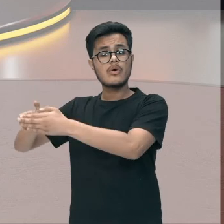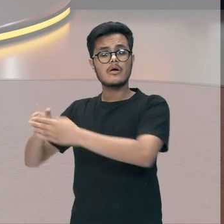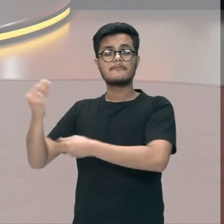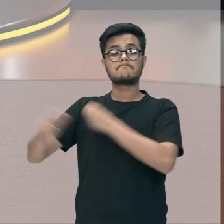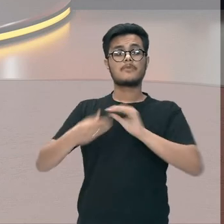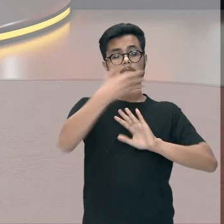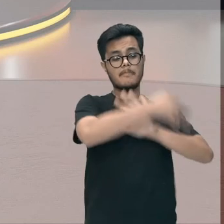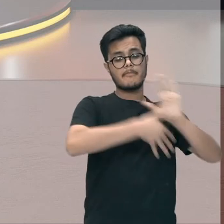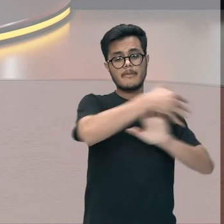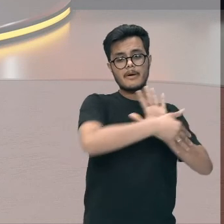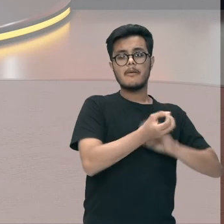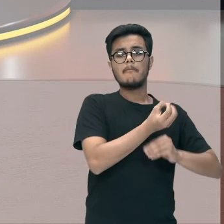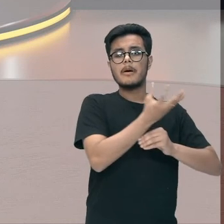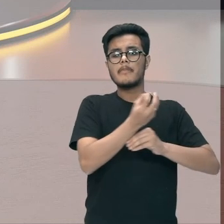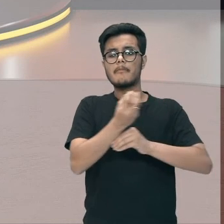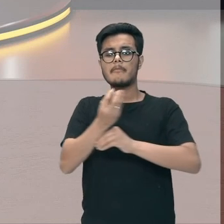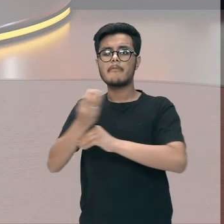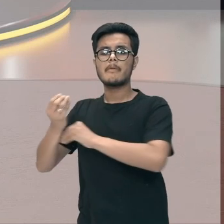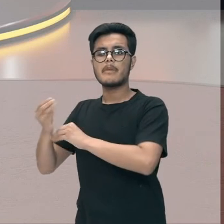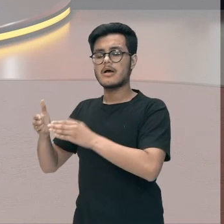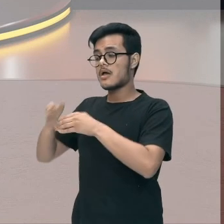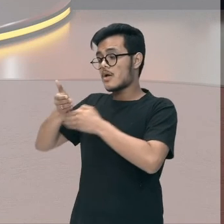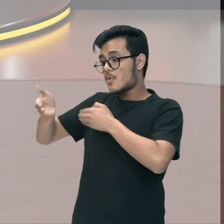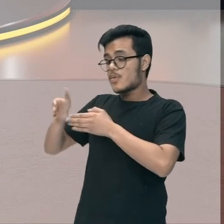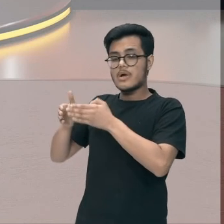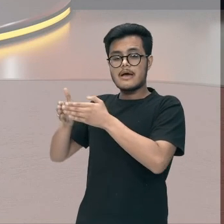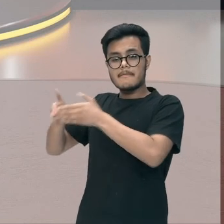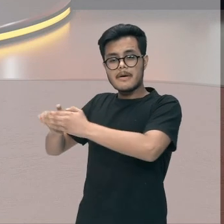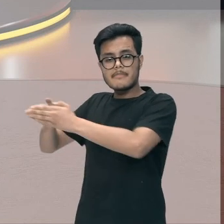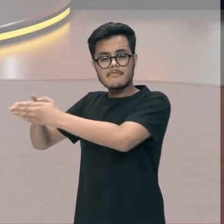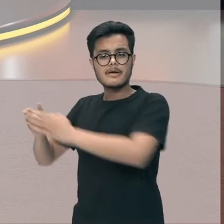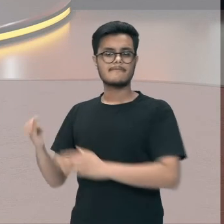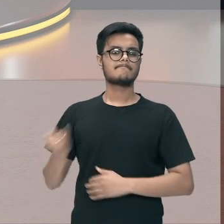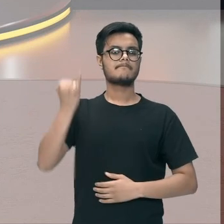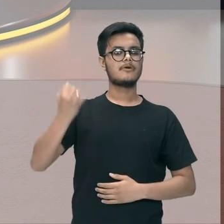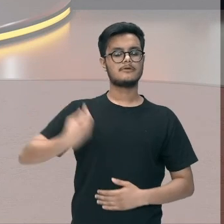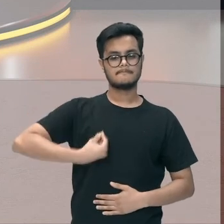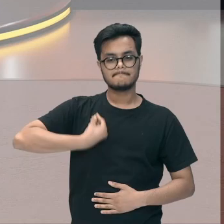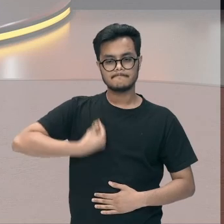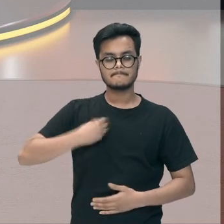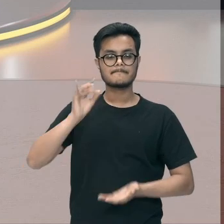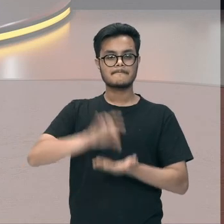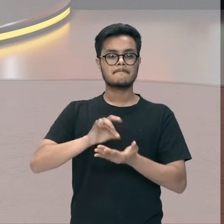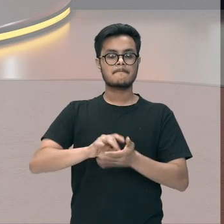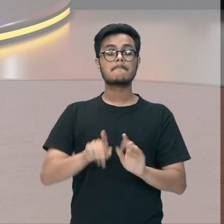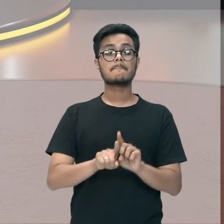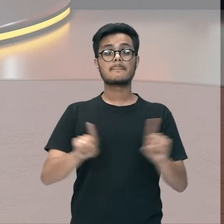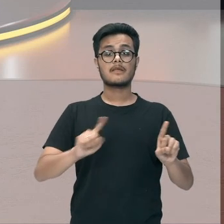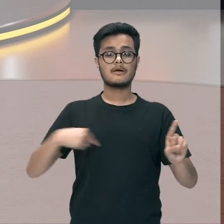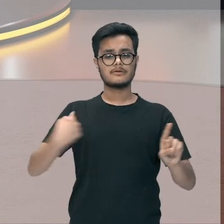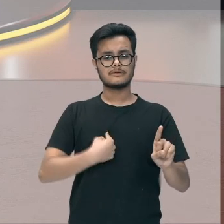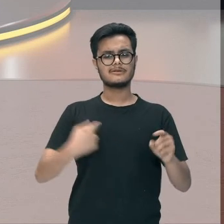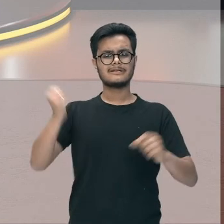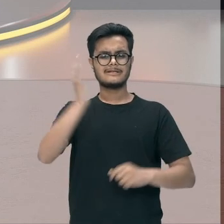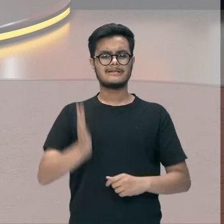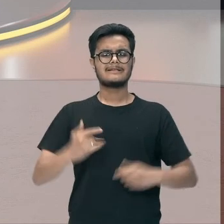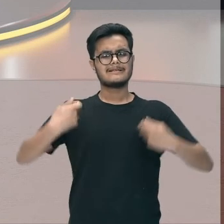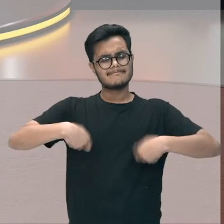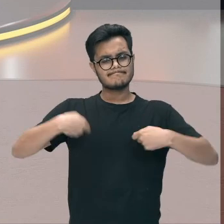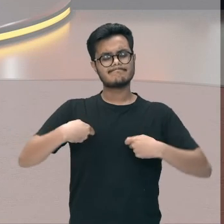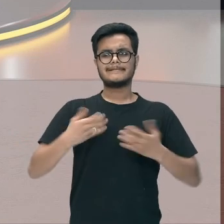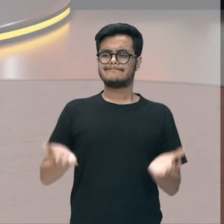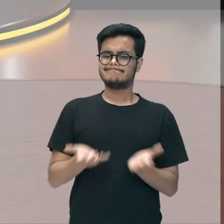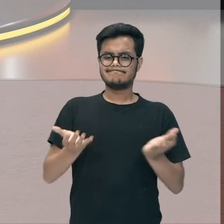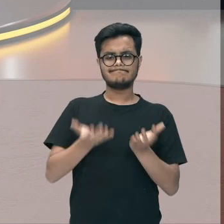A partir das ferrovias. Então, a ferrovia ela foi fundamental e, claro, que o Brasil está muito aquém, né,